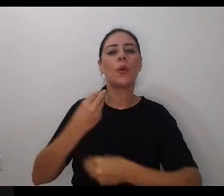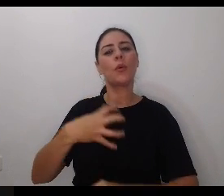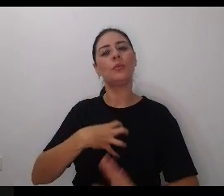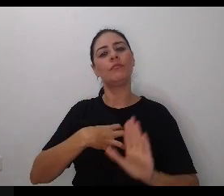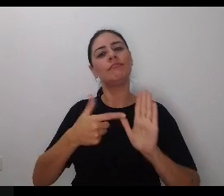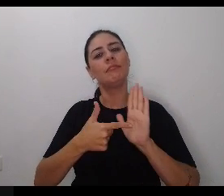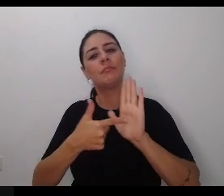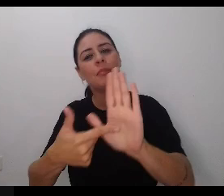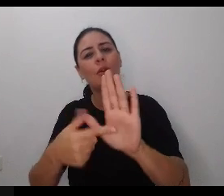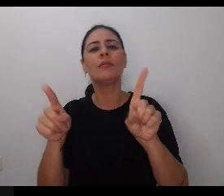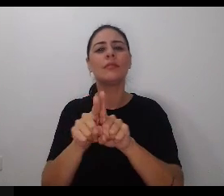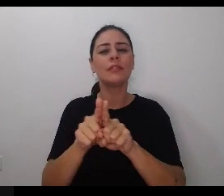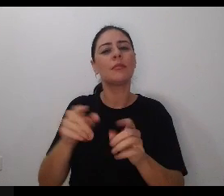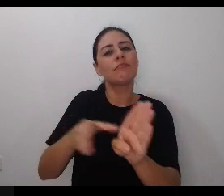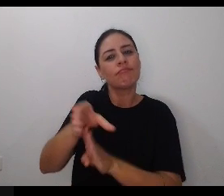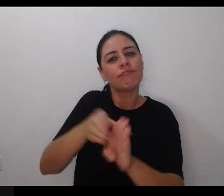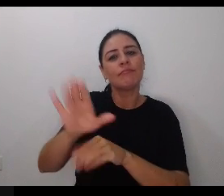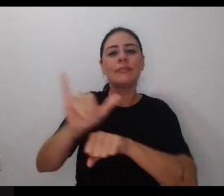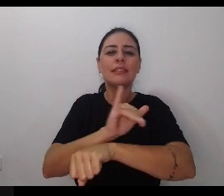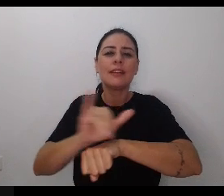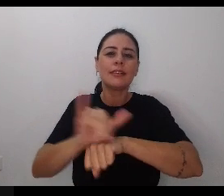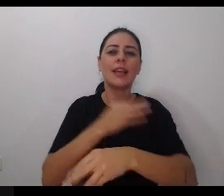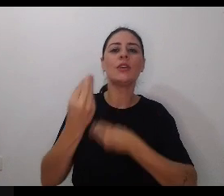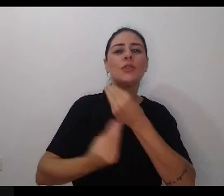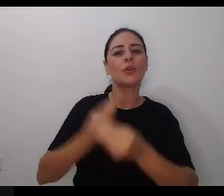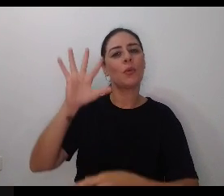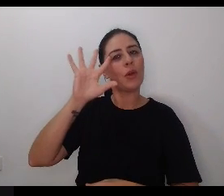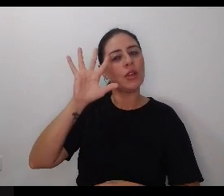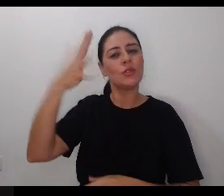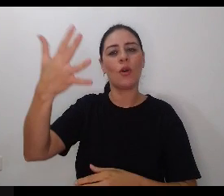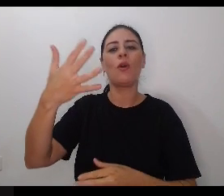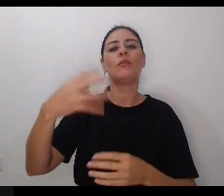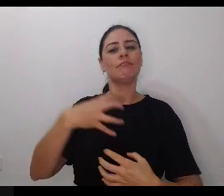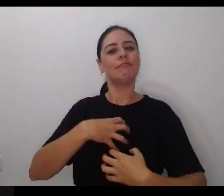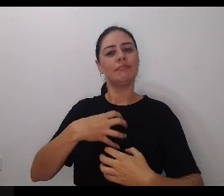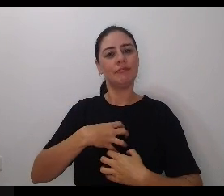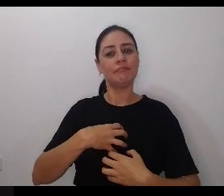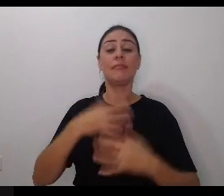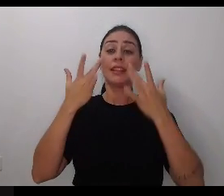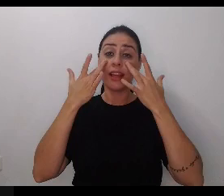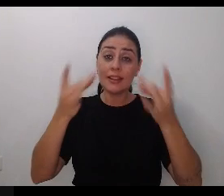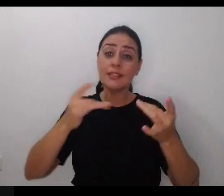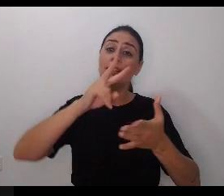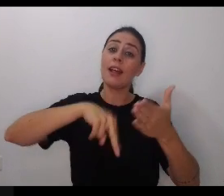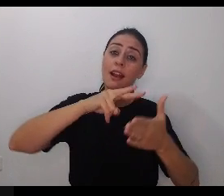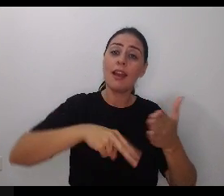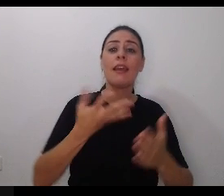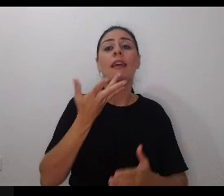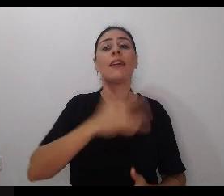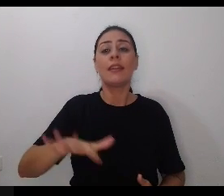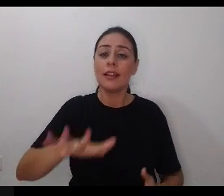como é que esses sentimentos aparecem, e também dá algumas estratégias de como lidar com esses sentimentos. Então é bem legal ler junto